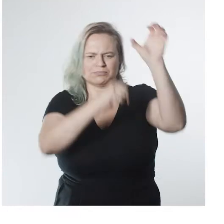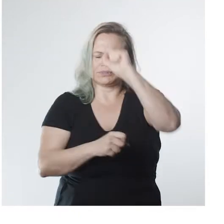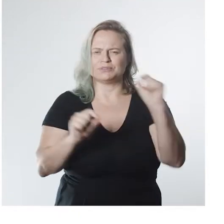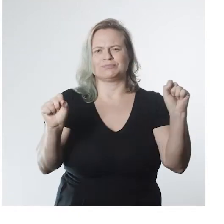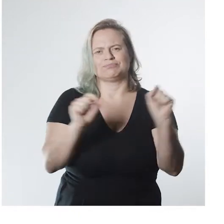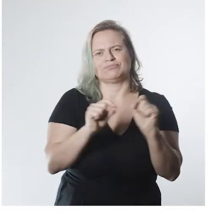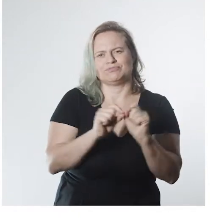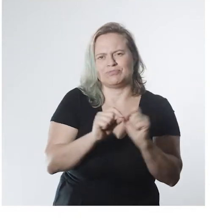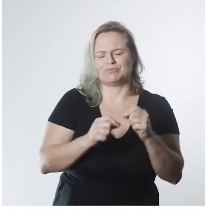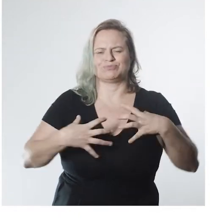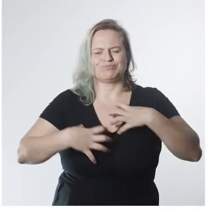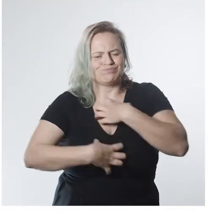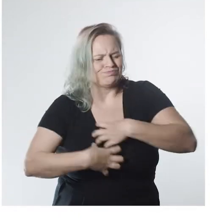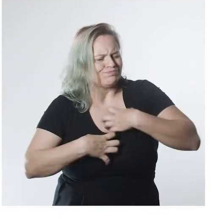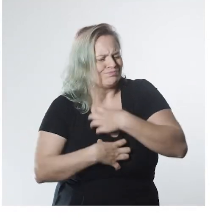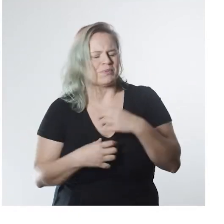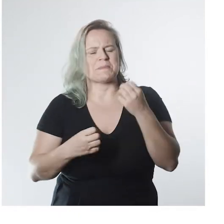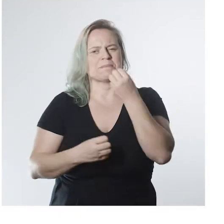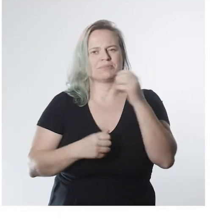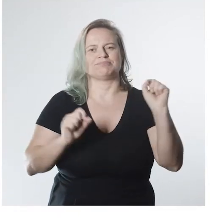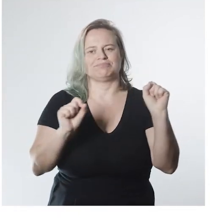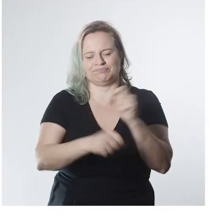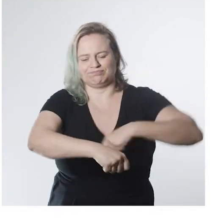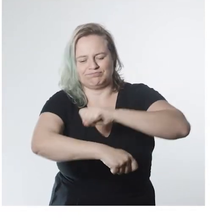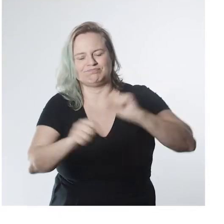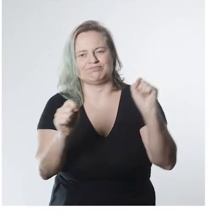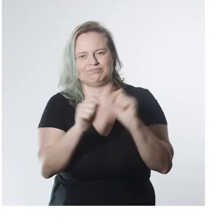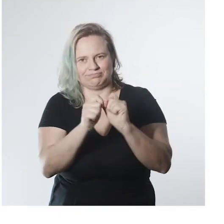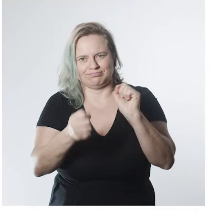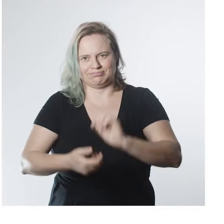é a minha área de conforto dentro da gastronomia.